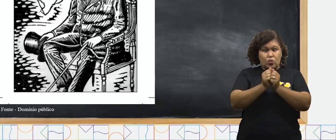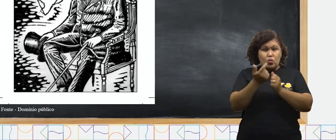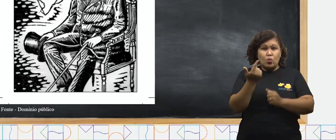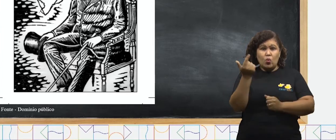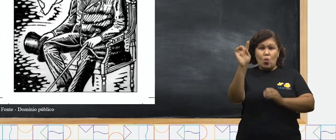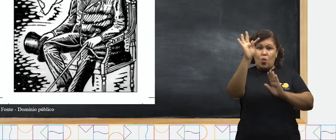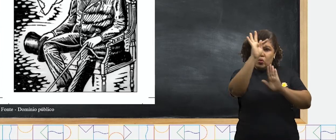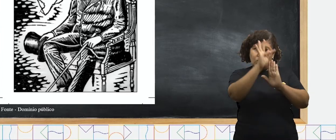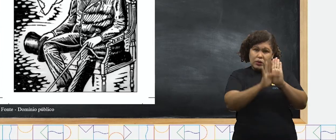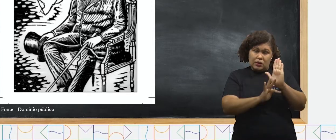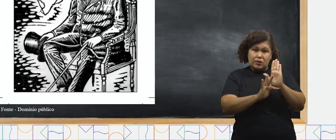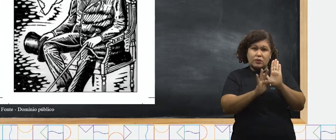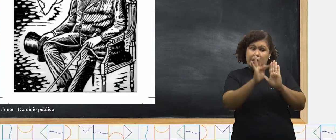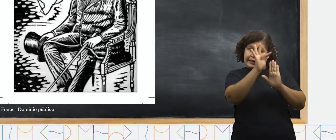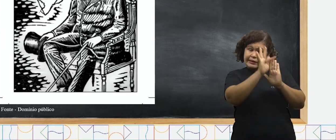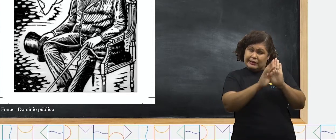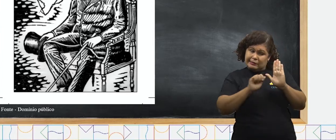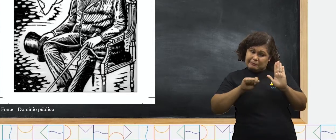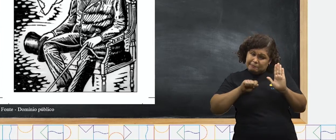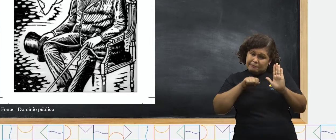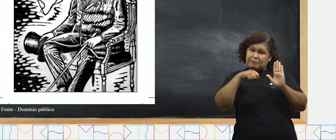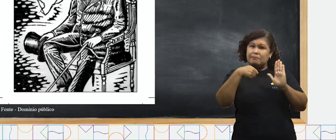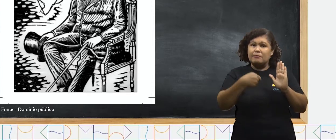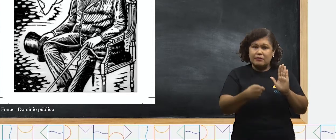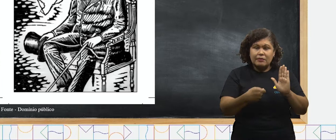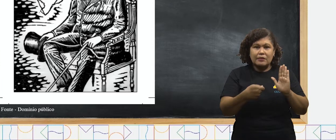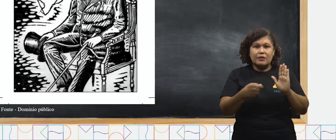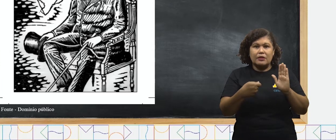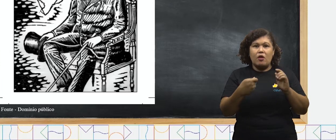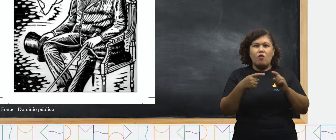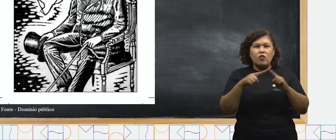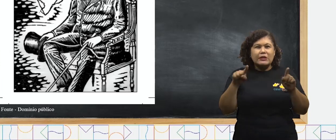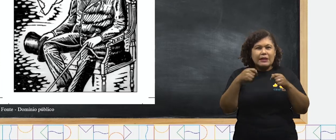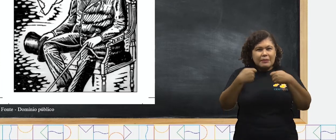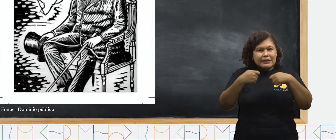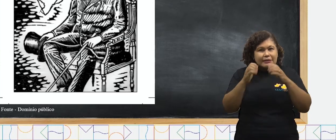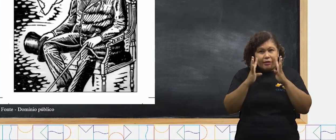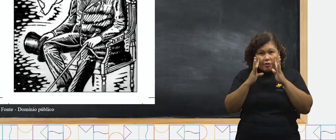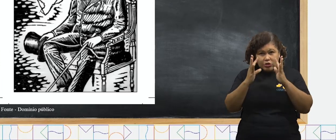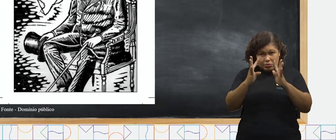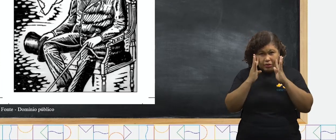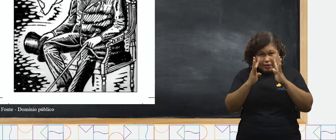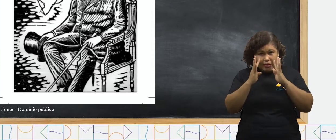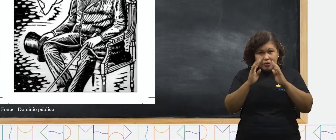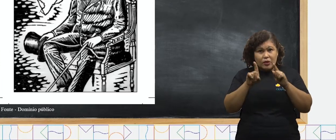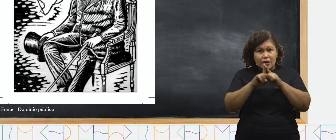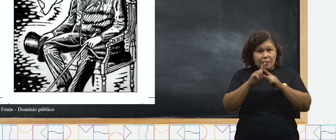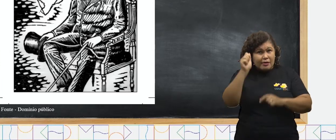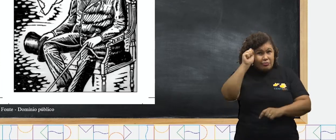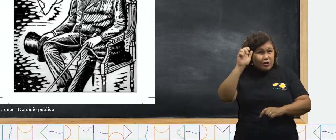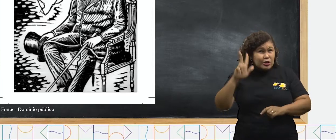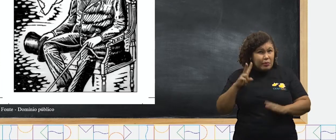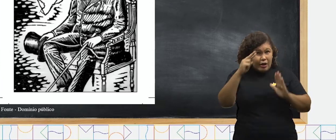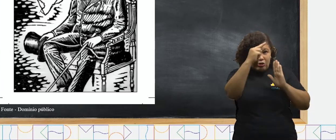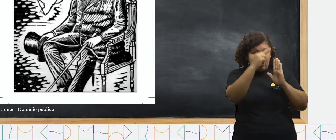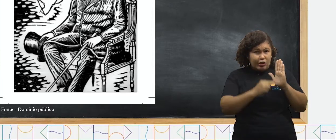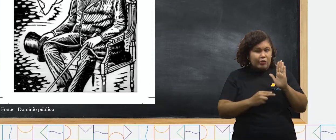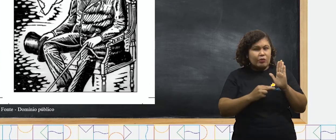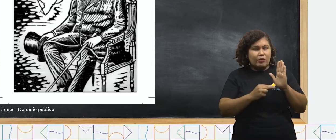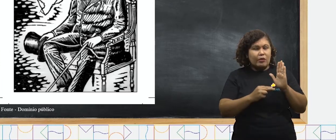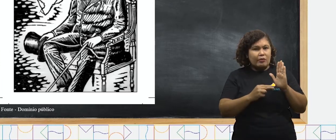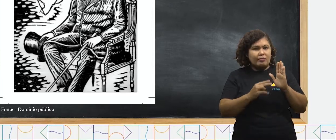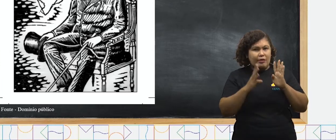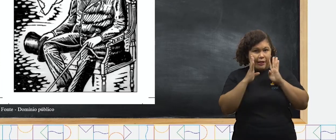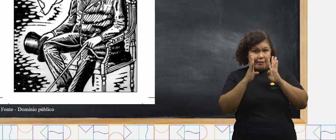Vou exigir um pouco mais de você para que você fique esperto neste assunto. Preste bastante